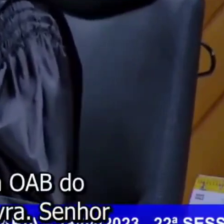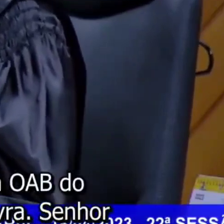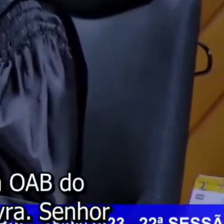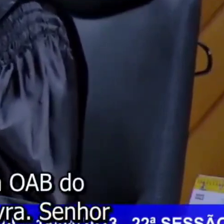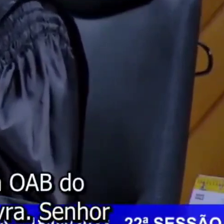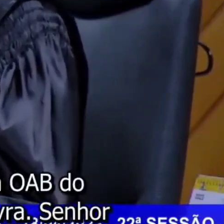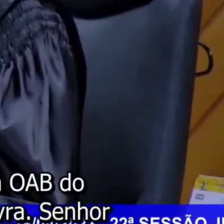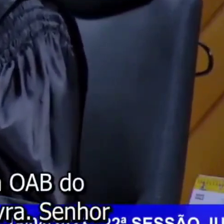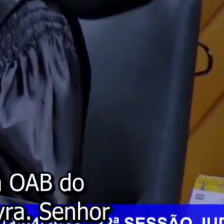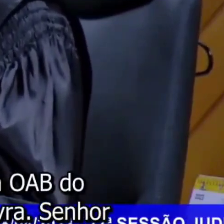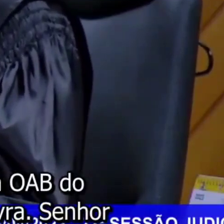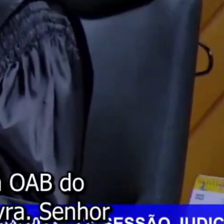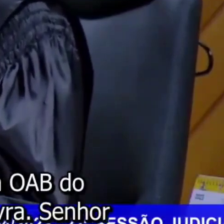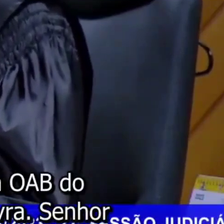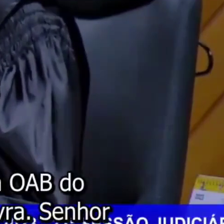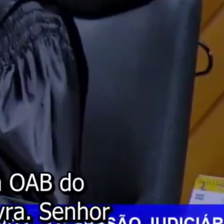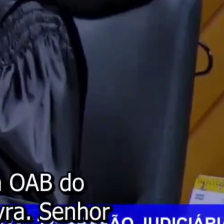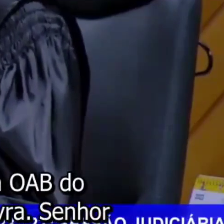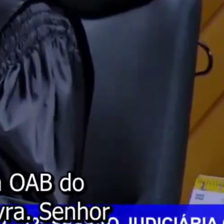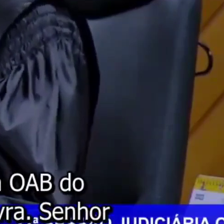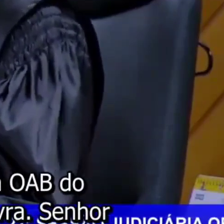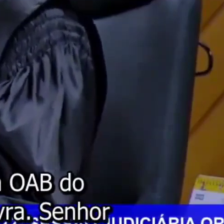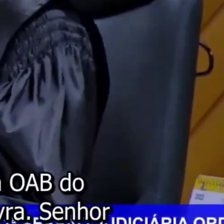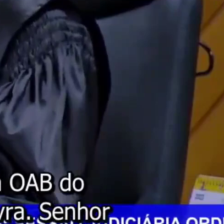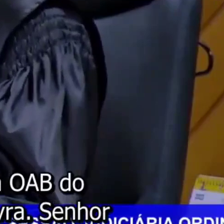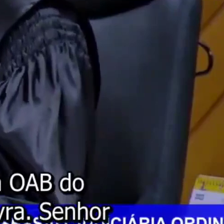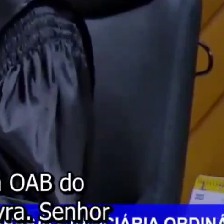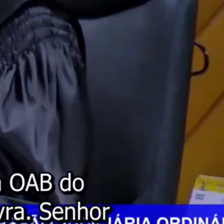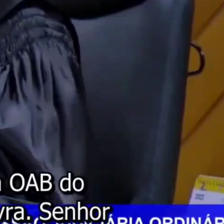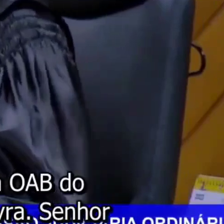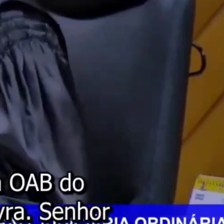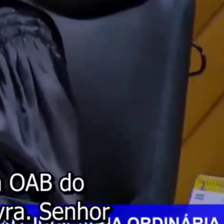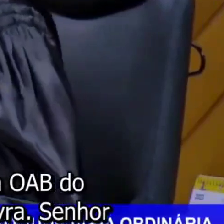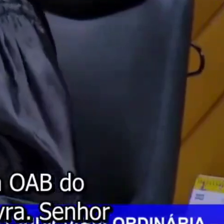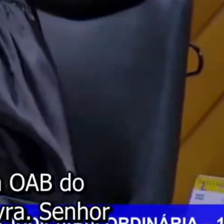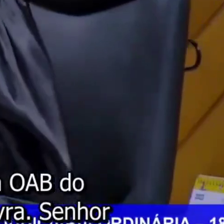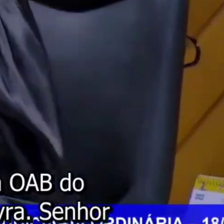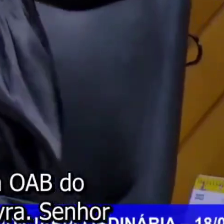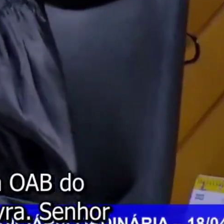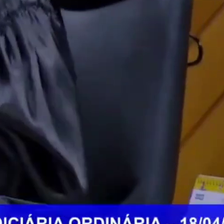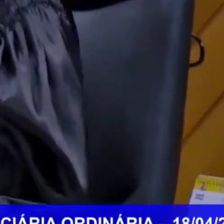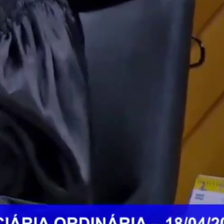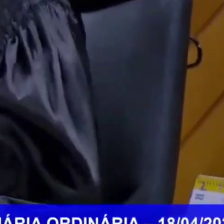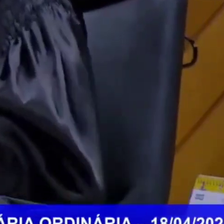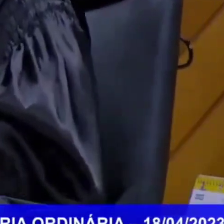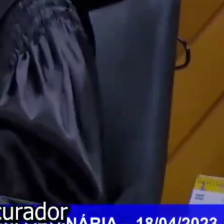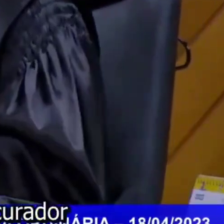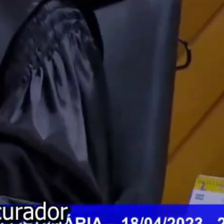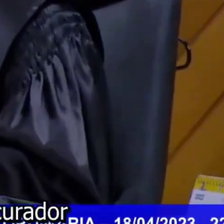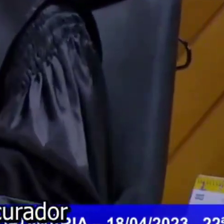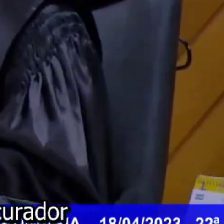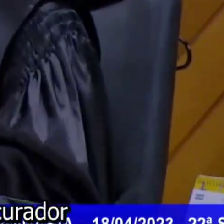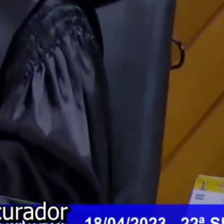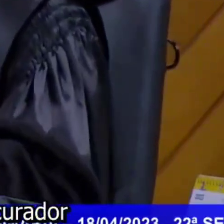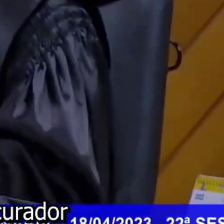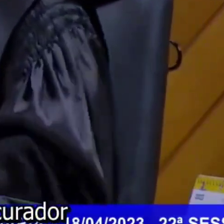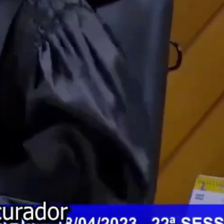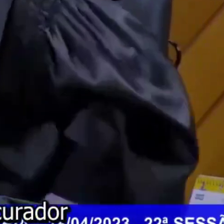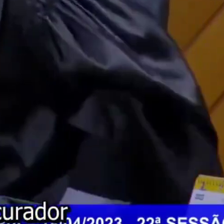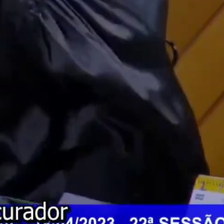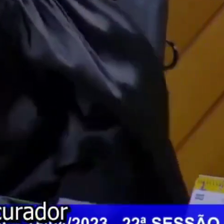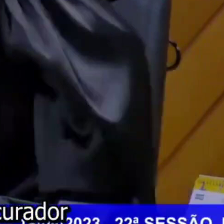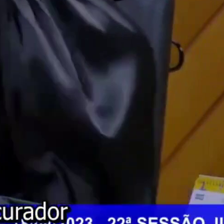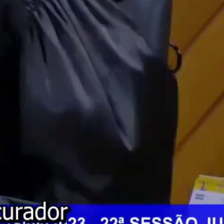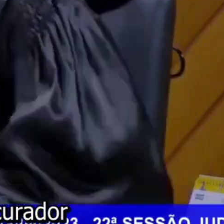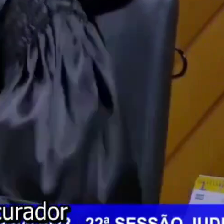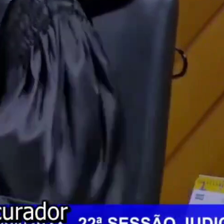Sanderson Lienio da Silva Mafra, da OAB do Distrito Federal. O ilustre relator está com a palavra. Senhor presidente, ilustres